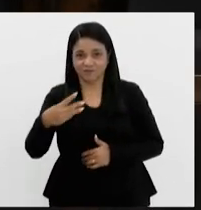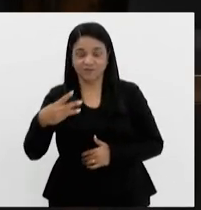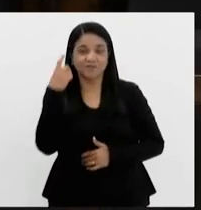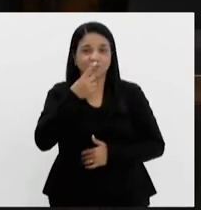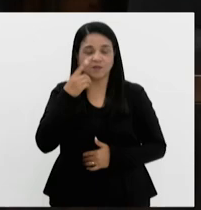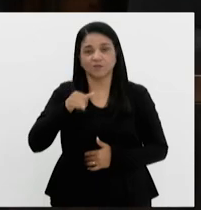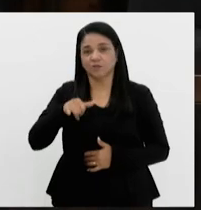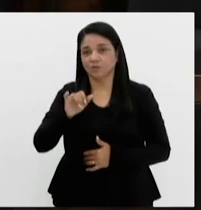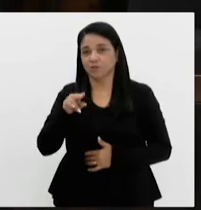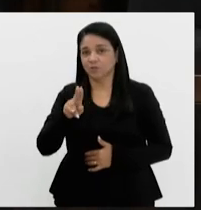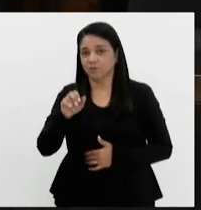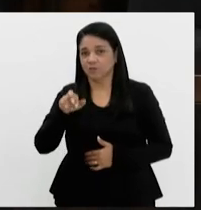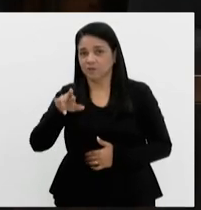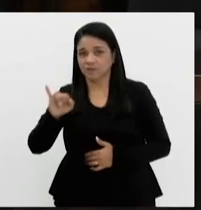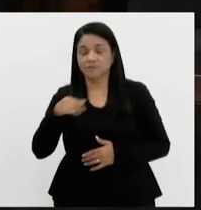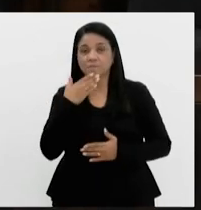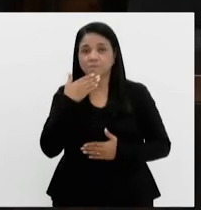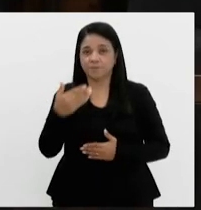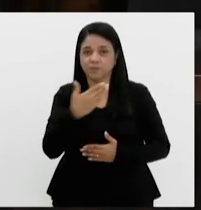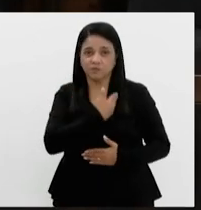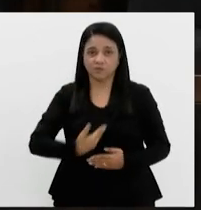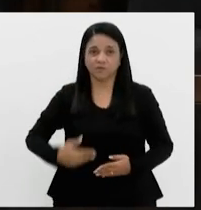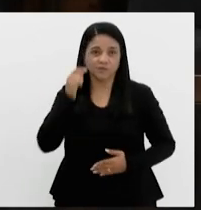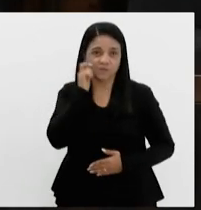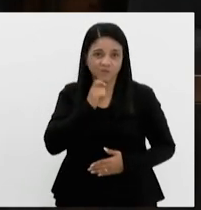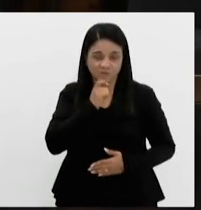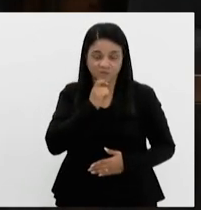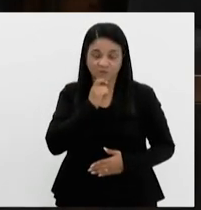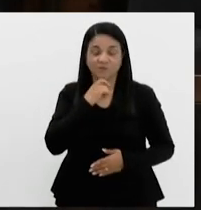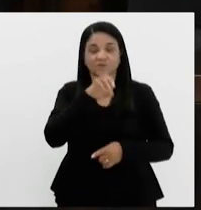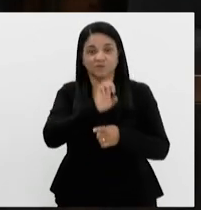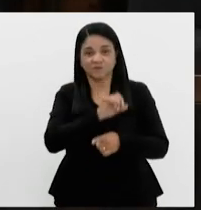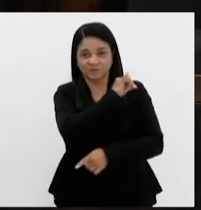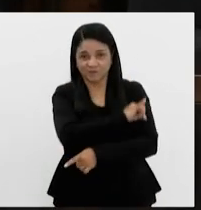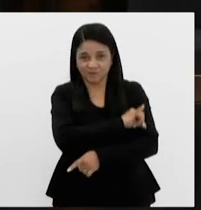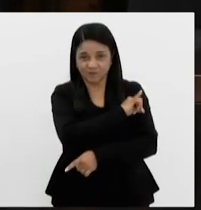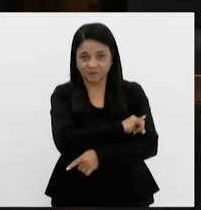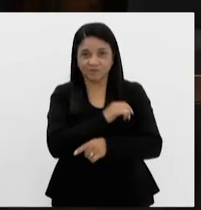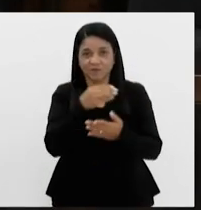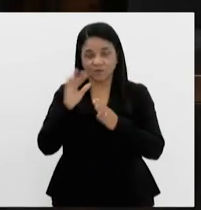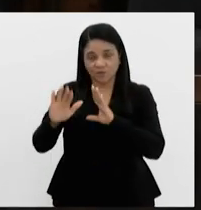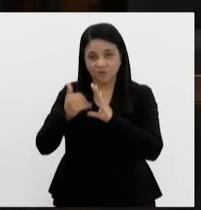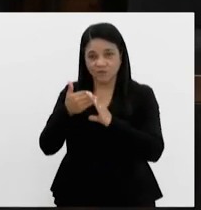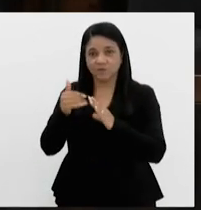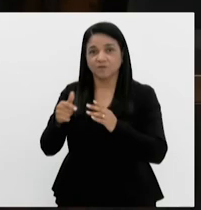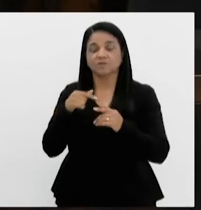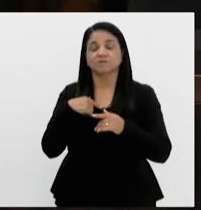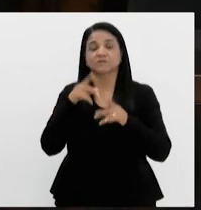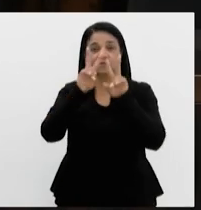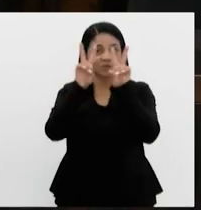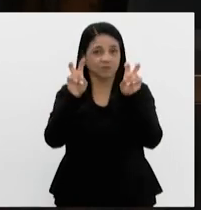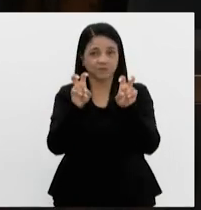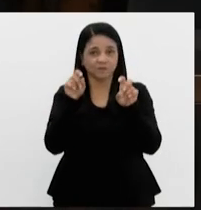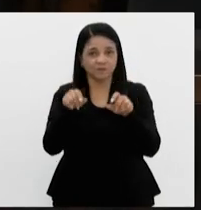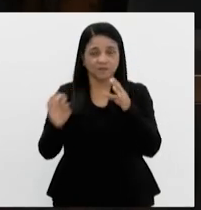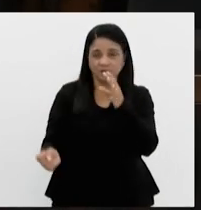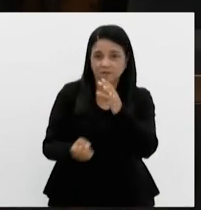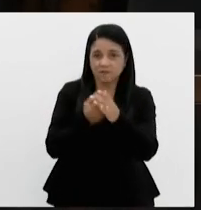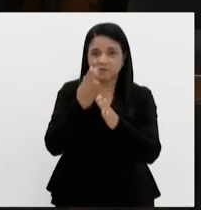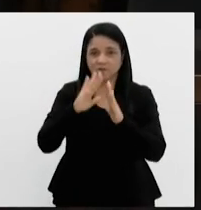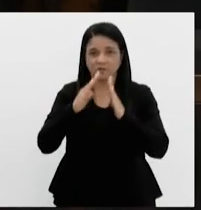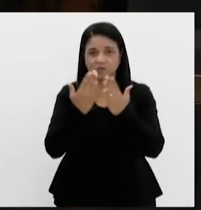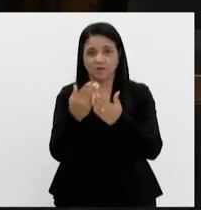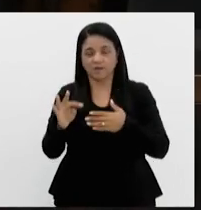deputado Iuri, que solicita ao excelentíssimo senhor governador do Estado do Rio de Janeiro o envio de mensagem dispondo sobre a criação da